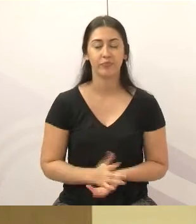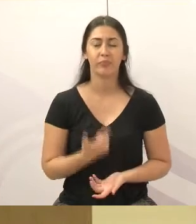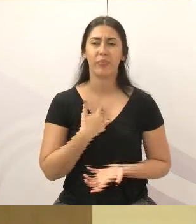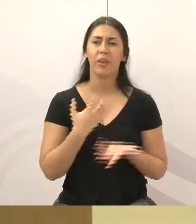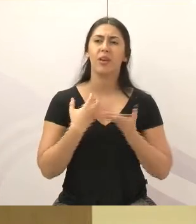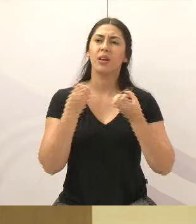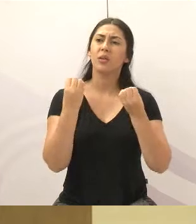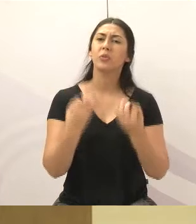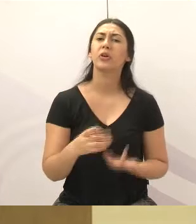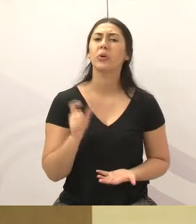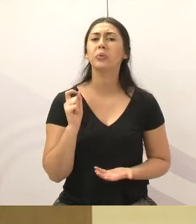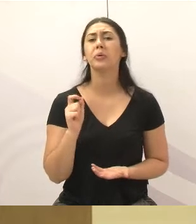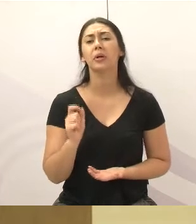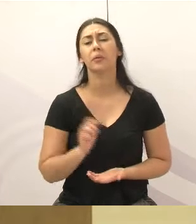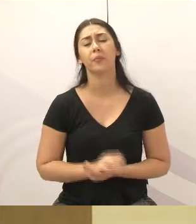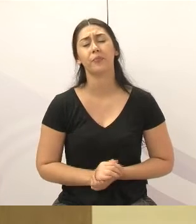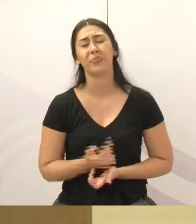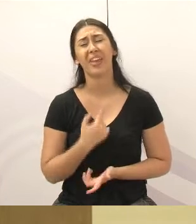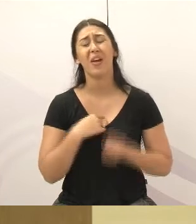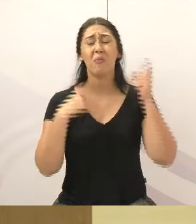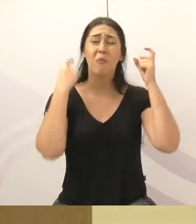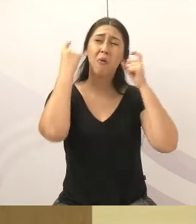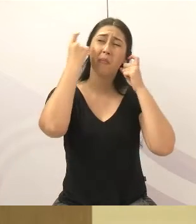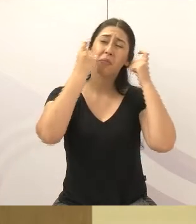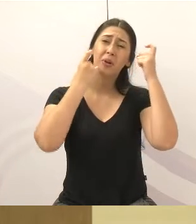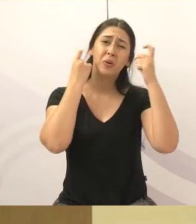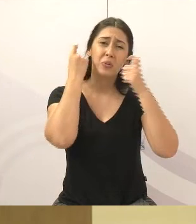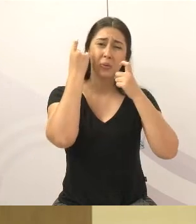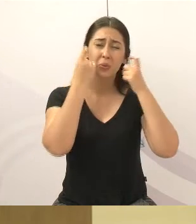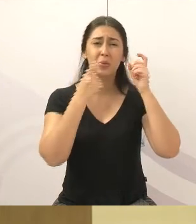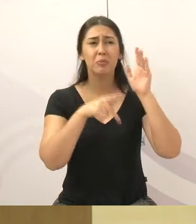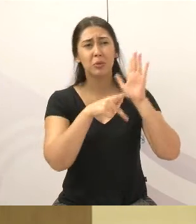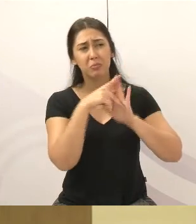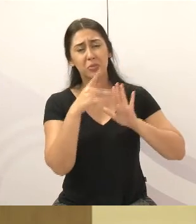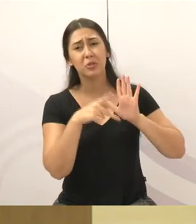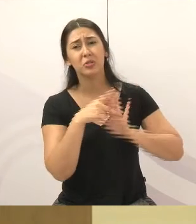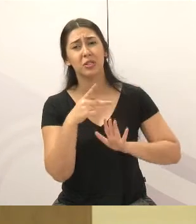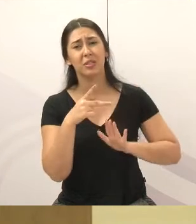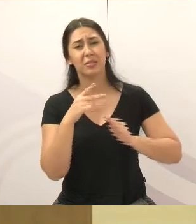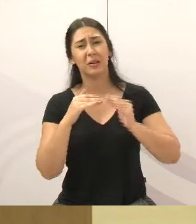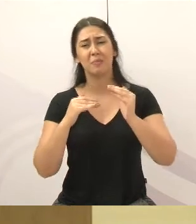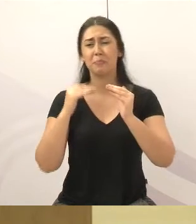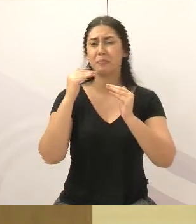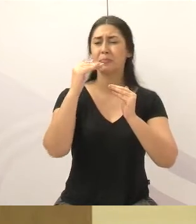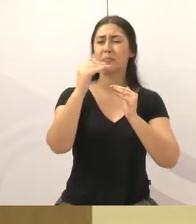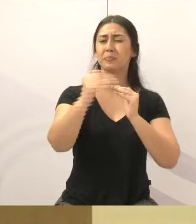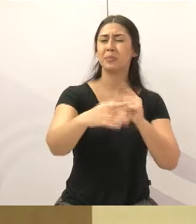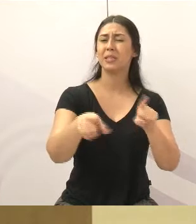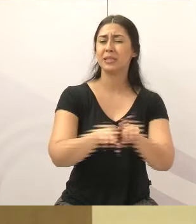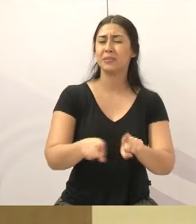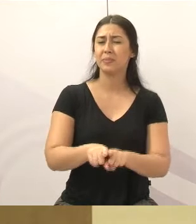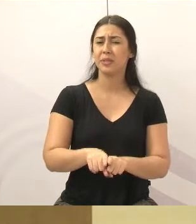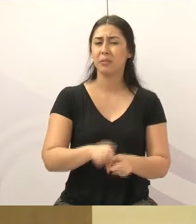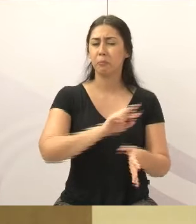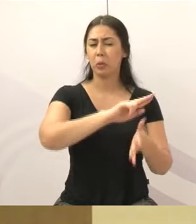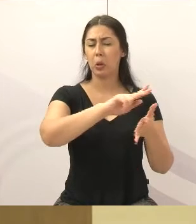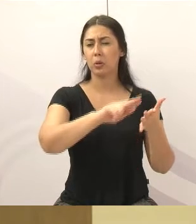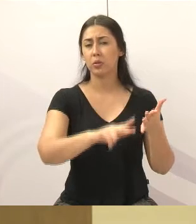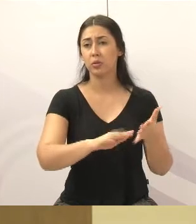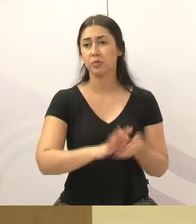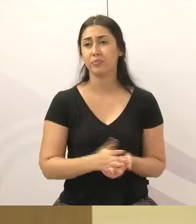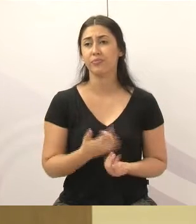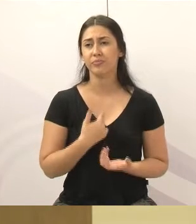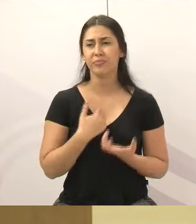minha preocupação ela se estende a esse projeto, ela extrapola o conteúdo desse projeto. E